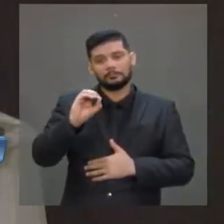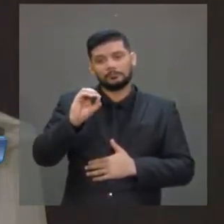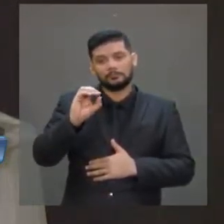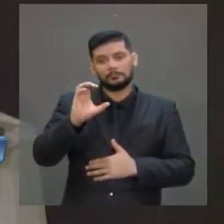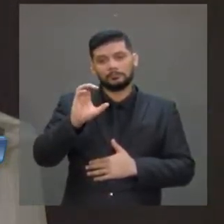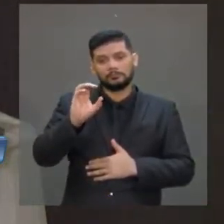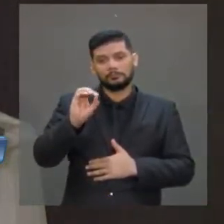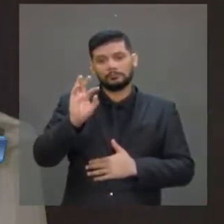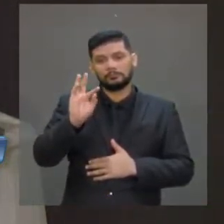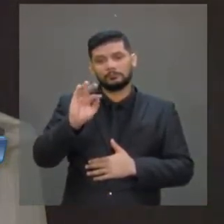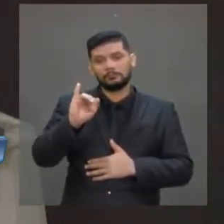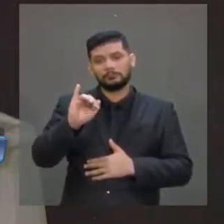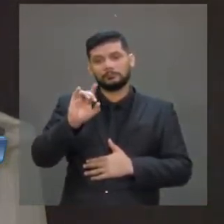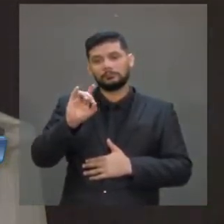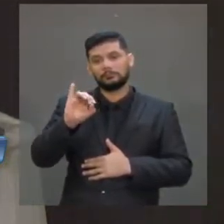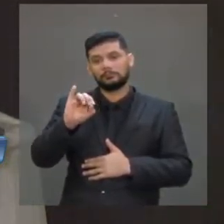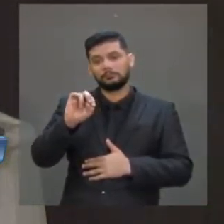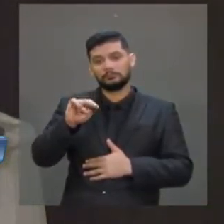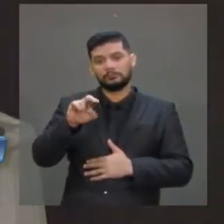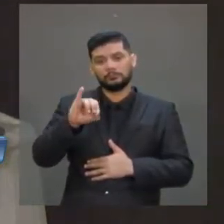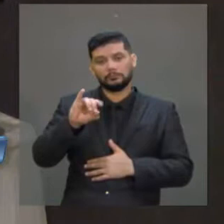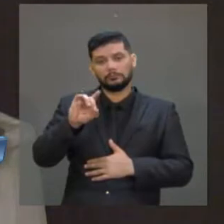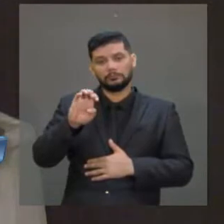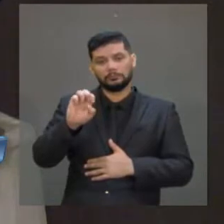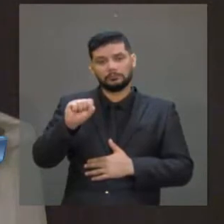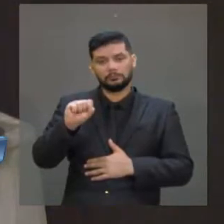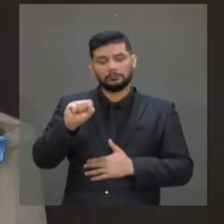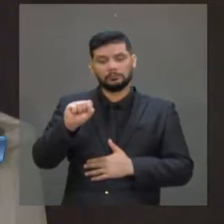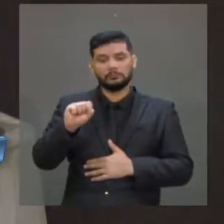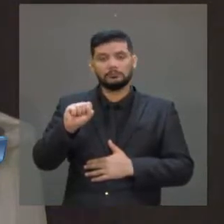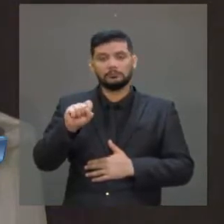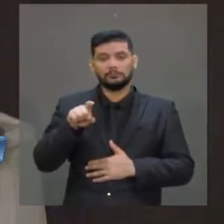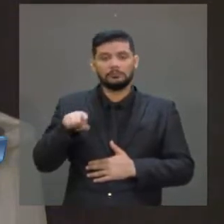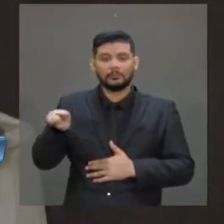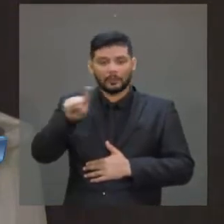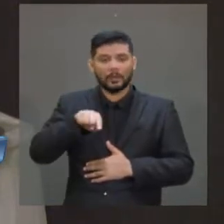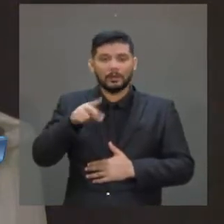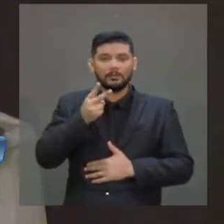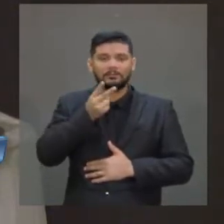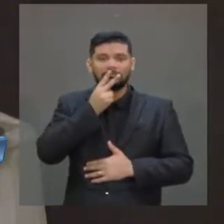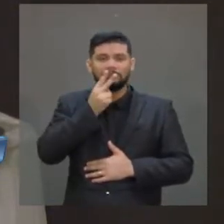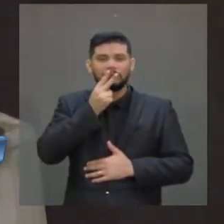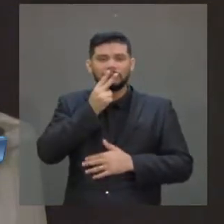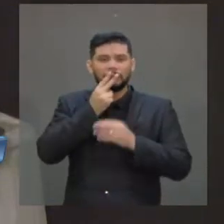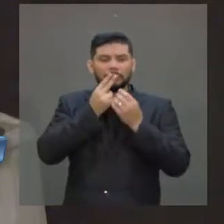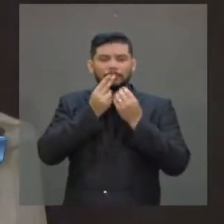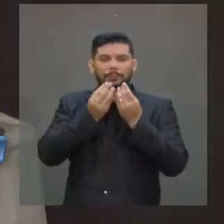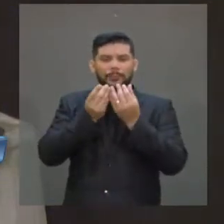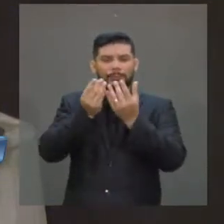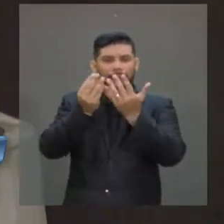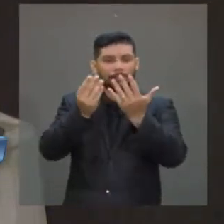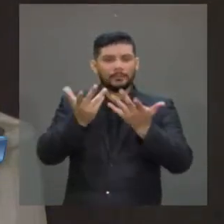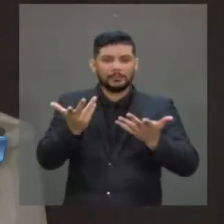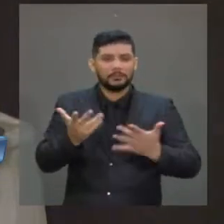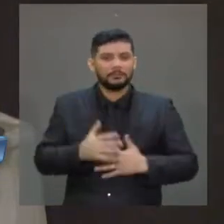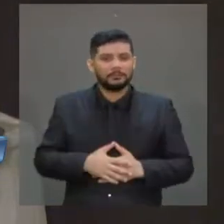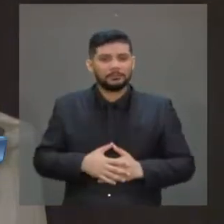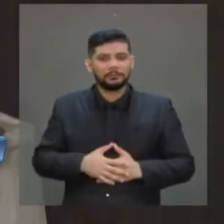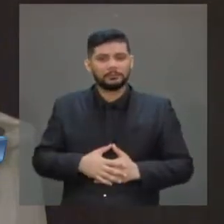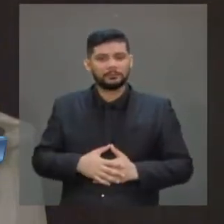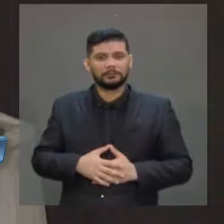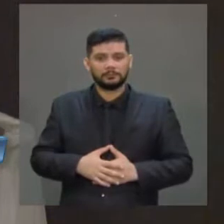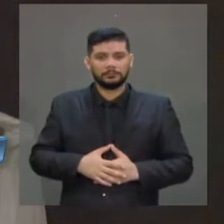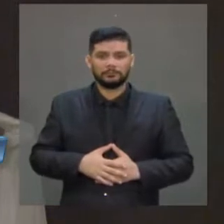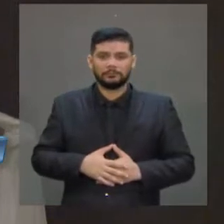são derivados da nicotina. A nicotina, né, que é, infelizmente, tão largamente conhecida por